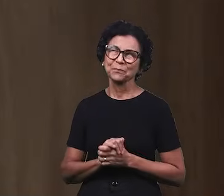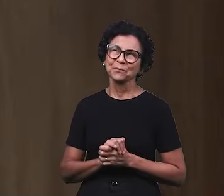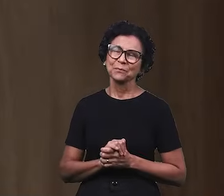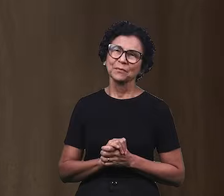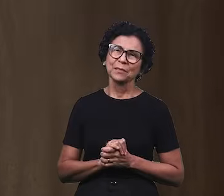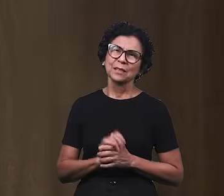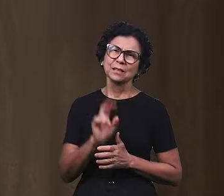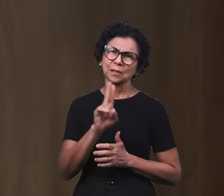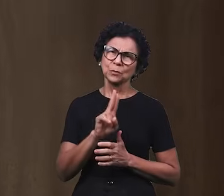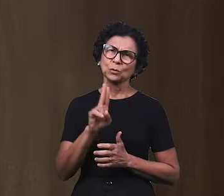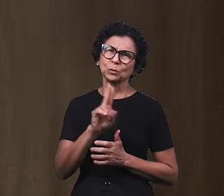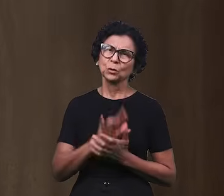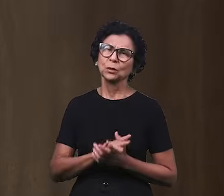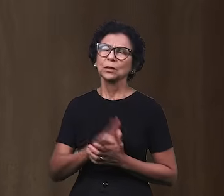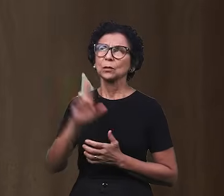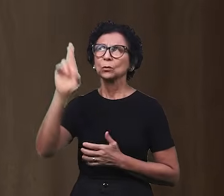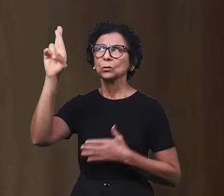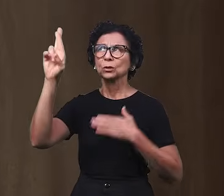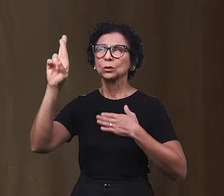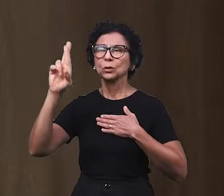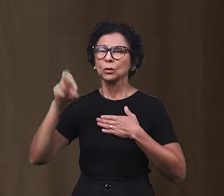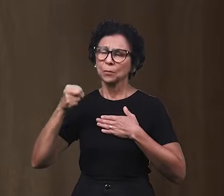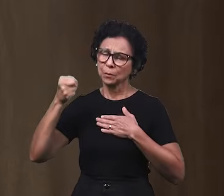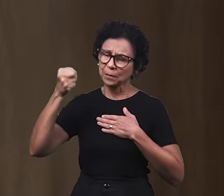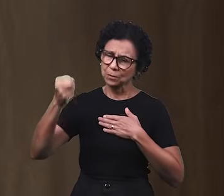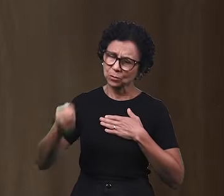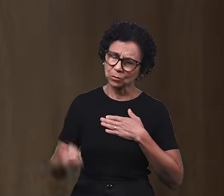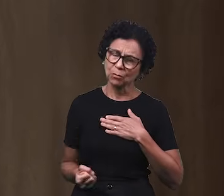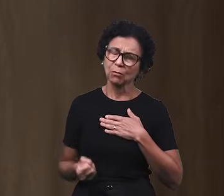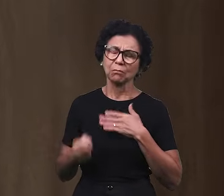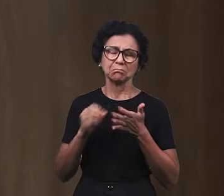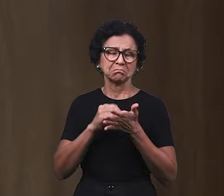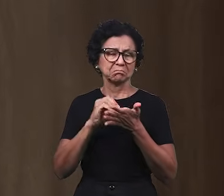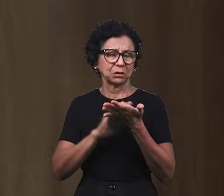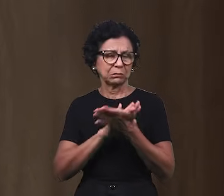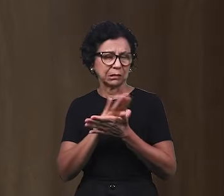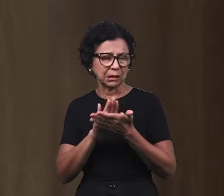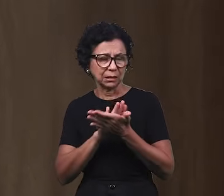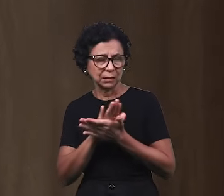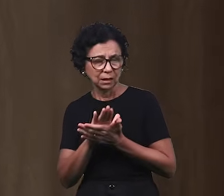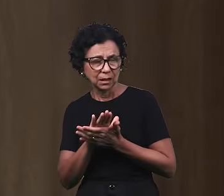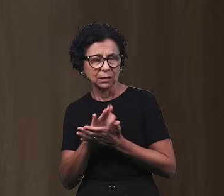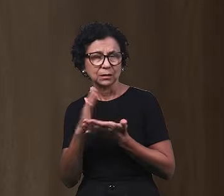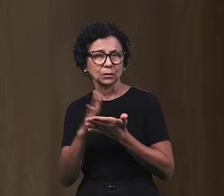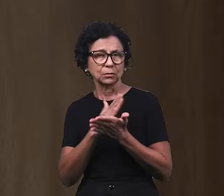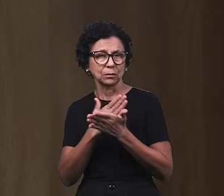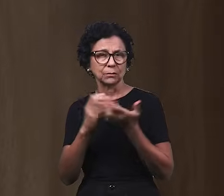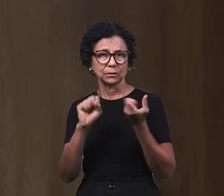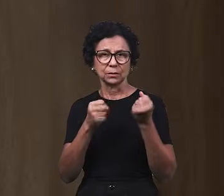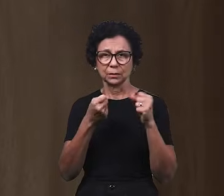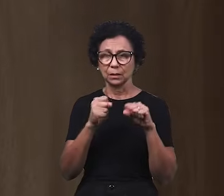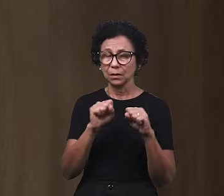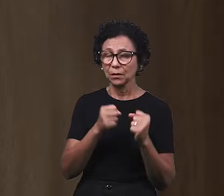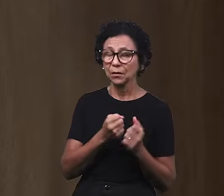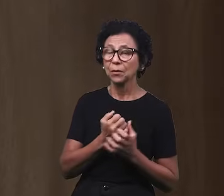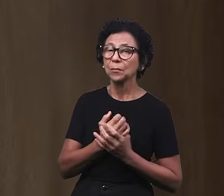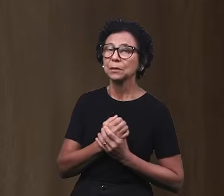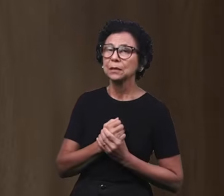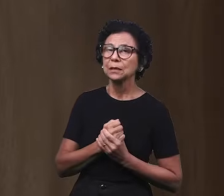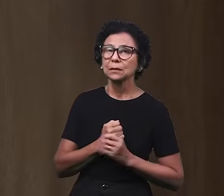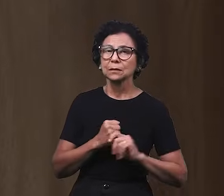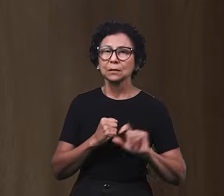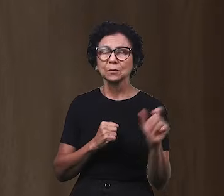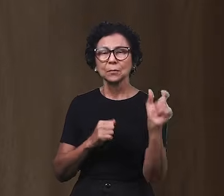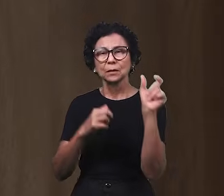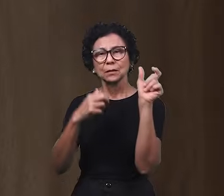pastor de Israel, o Senhor é o meu pastor, nada me faltará, né? O Salmo 23 lá de Davi. Então, o